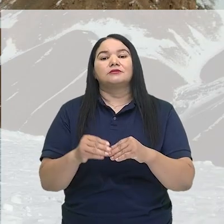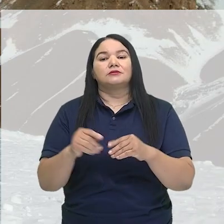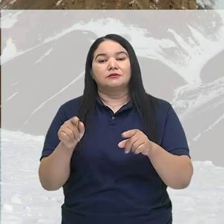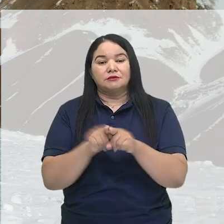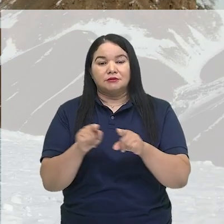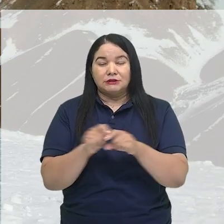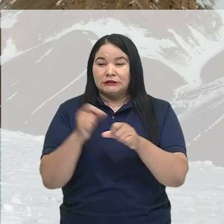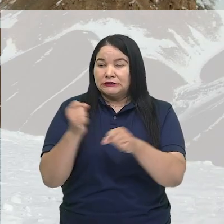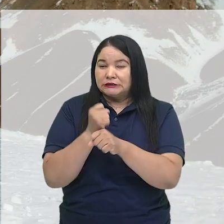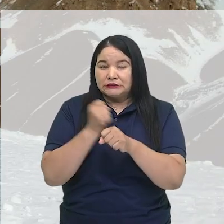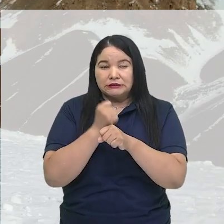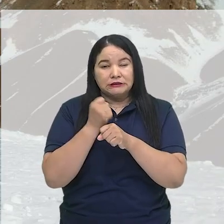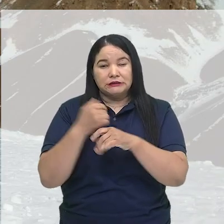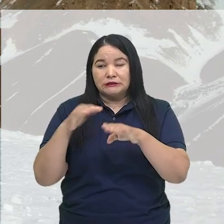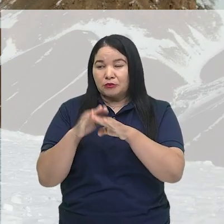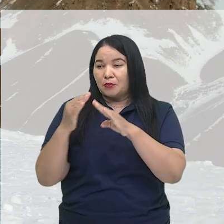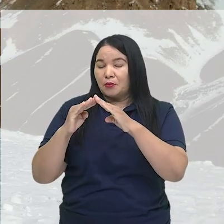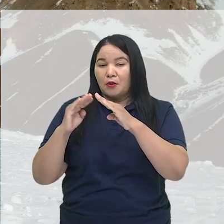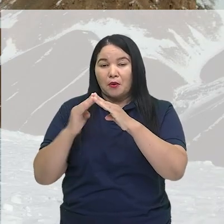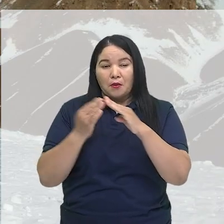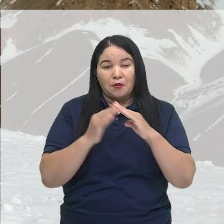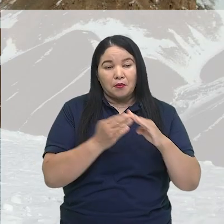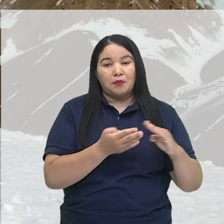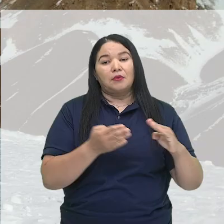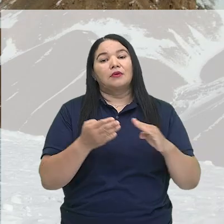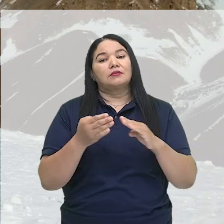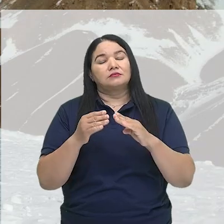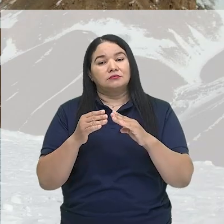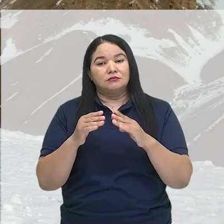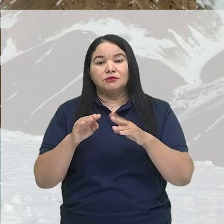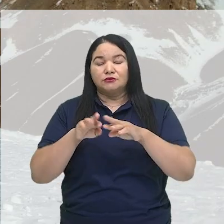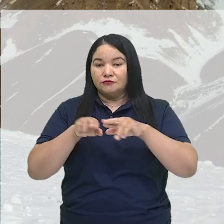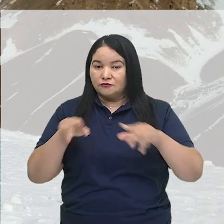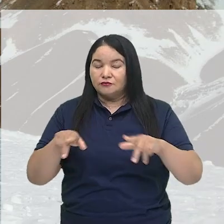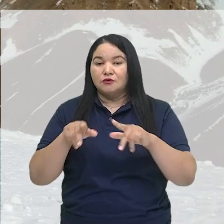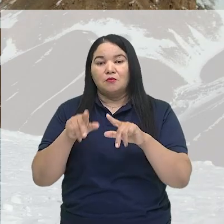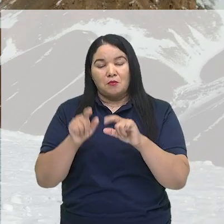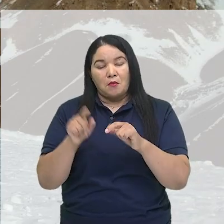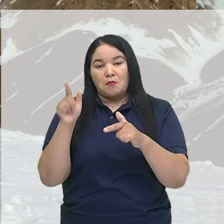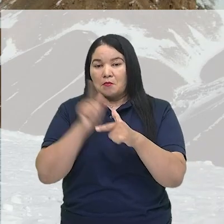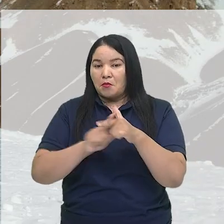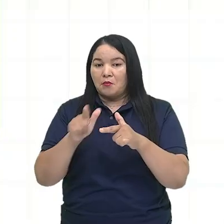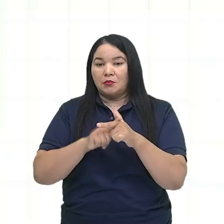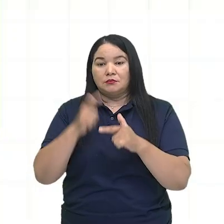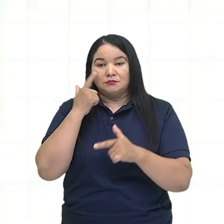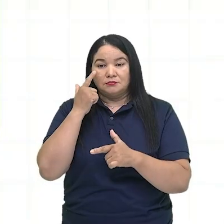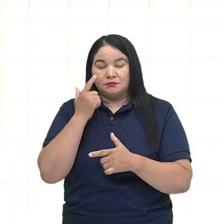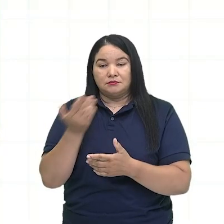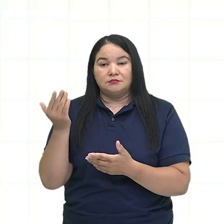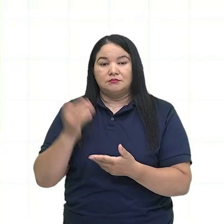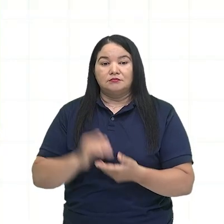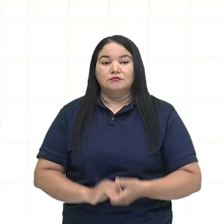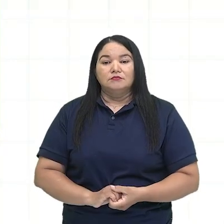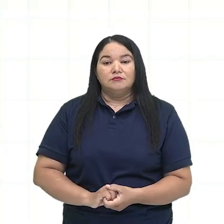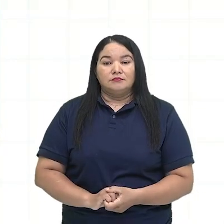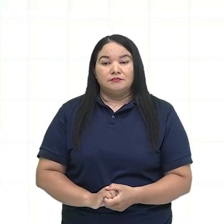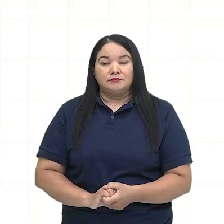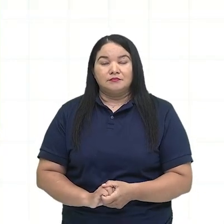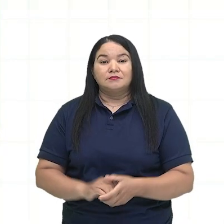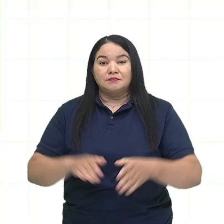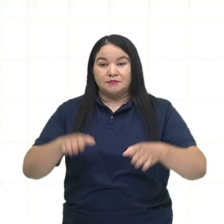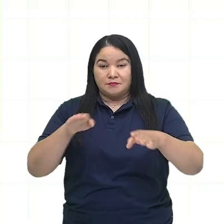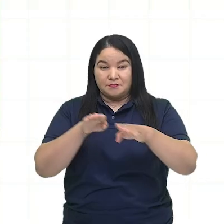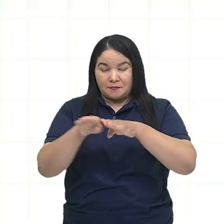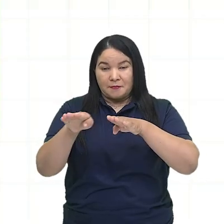ali destruição naquelas cidades que sofrem esses abalos sísmicos. Vejam aí, quando essas